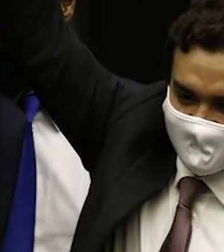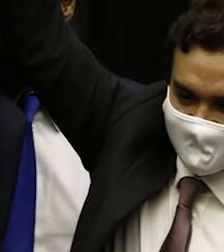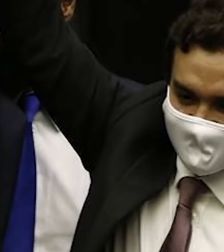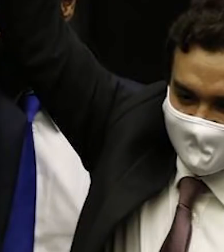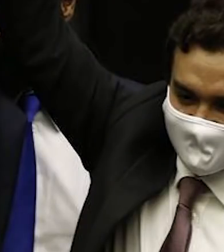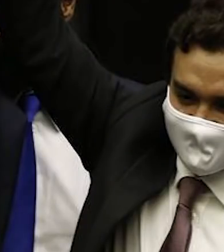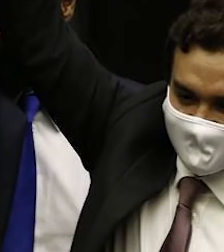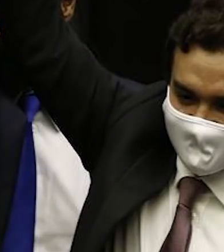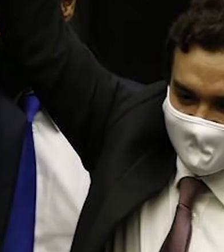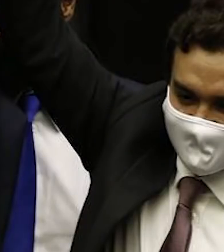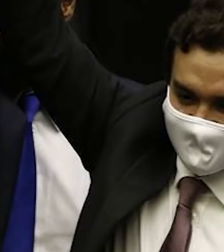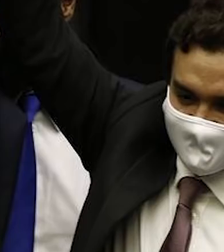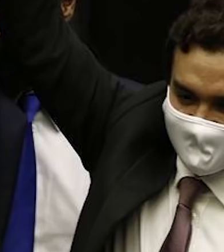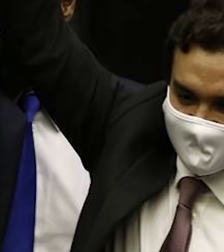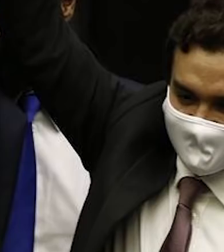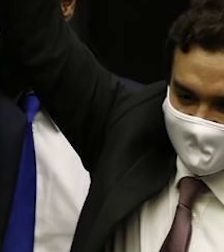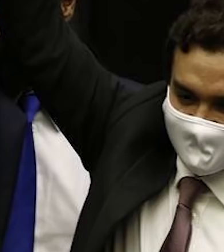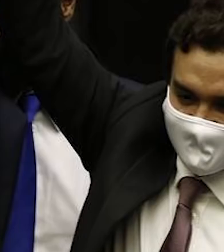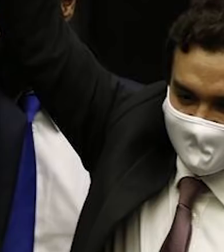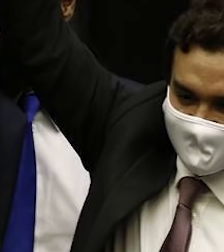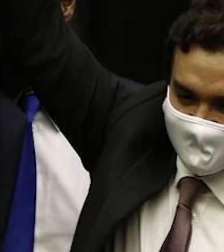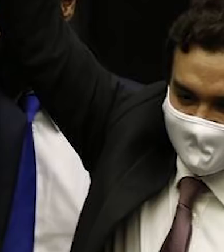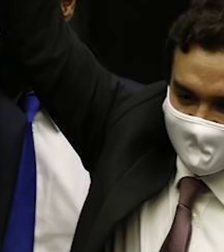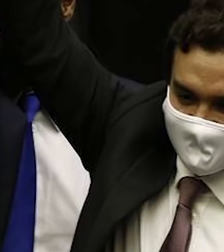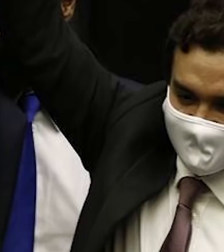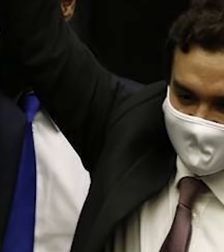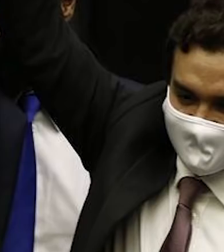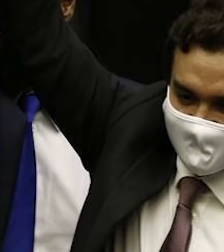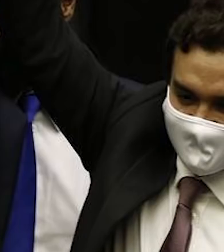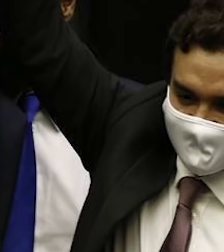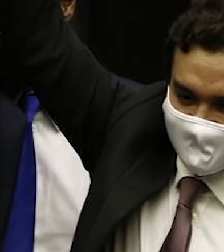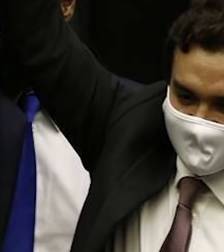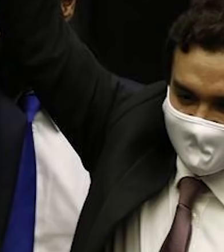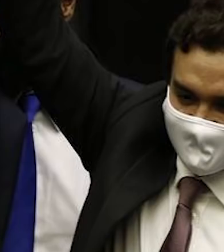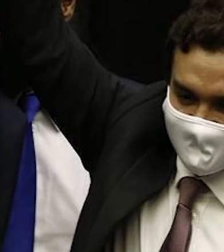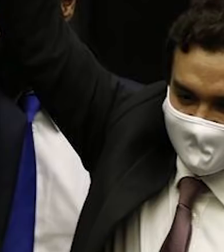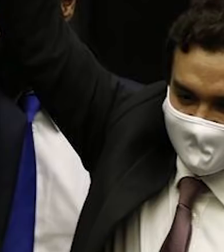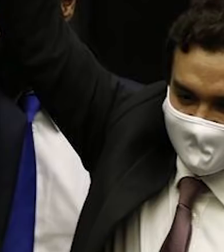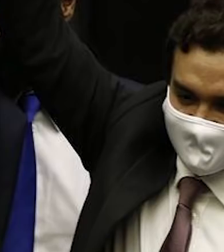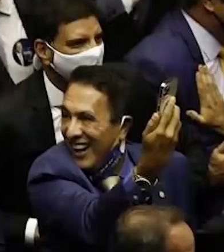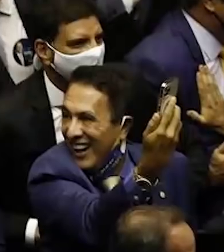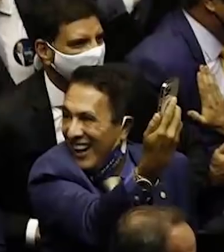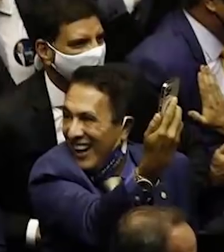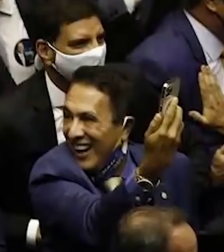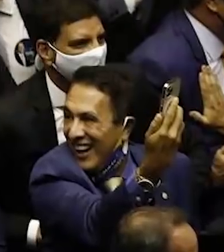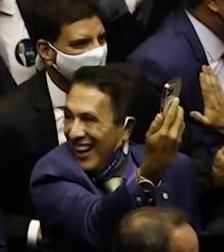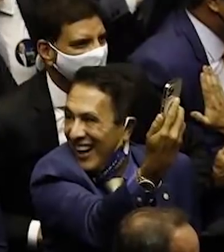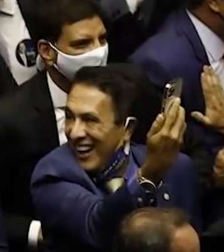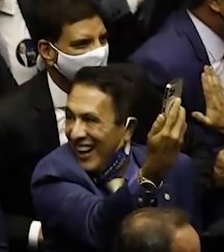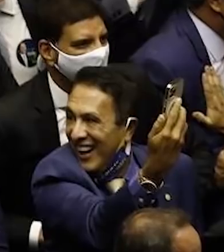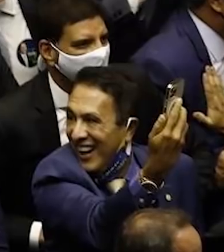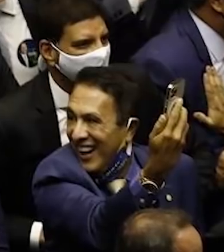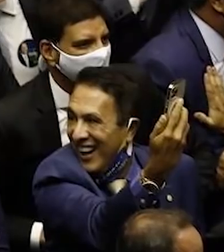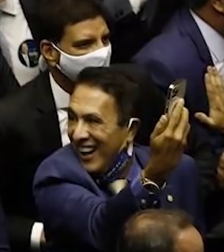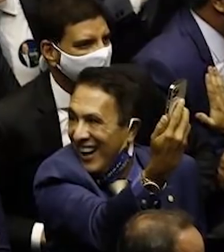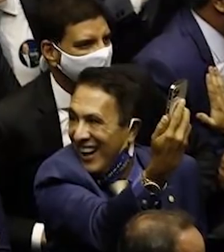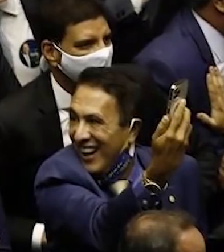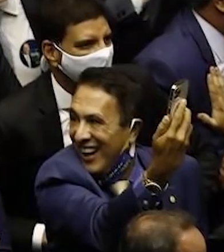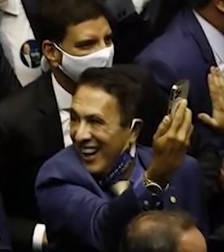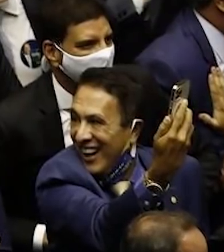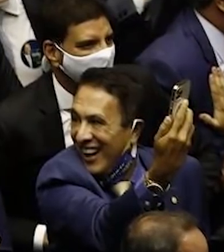visto pelo Palácio do Planalto como a garantia de que não seria aberto um processo de impeachment contra o governo